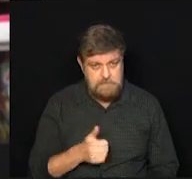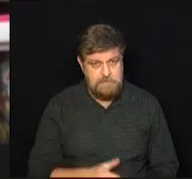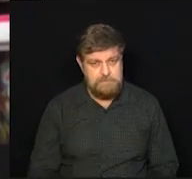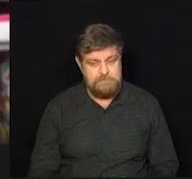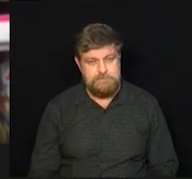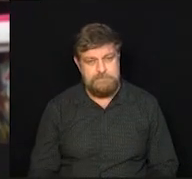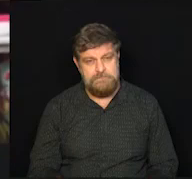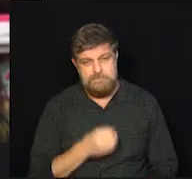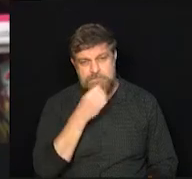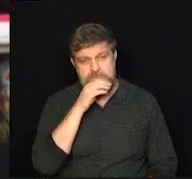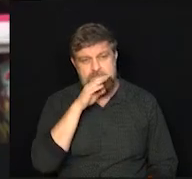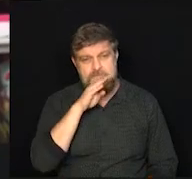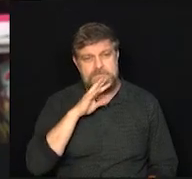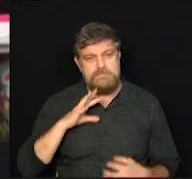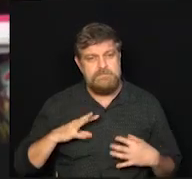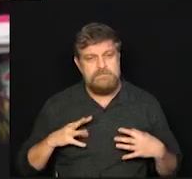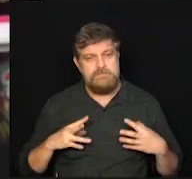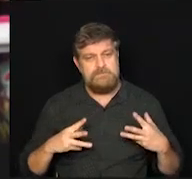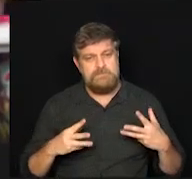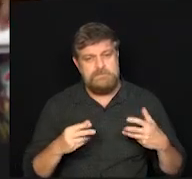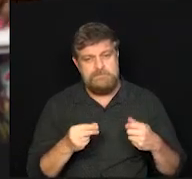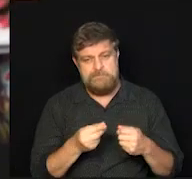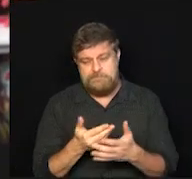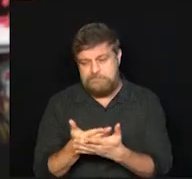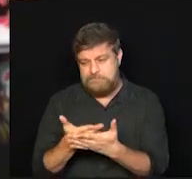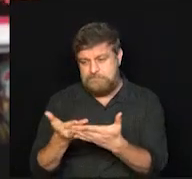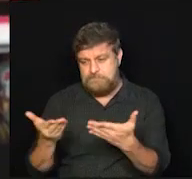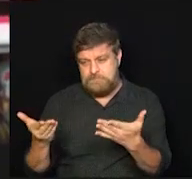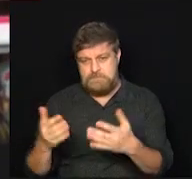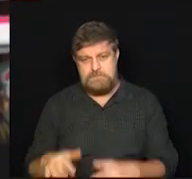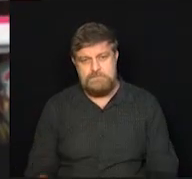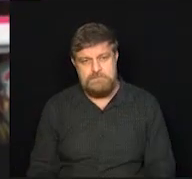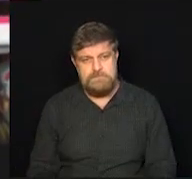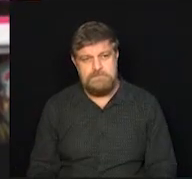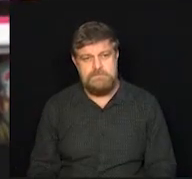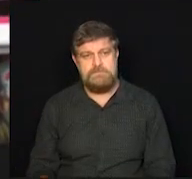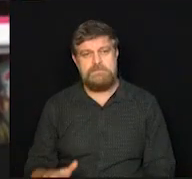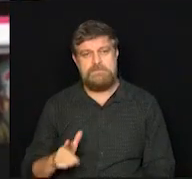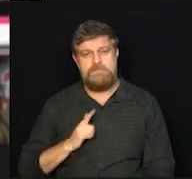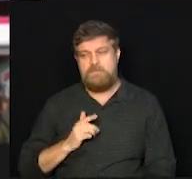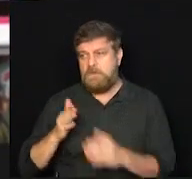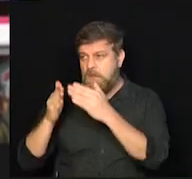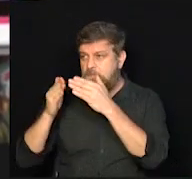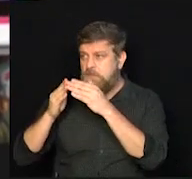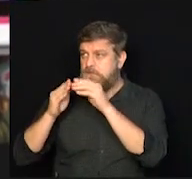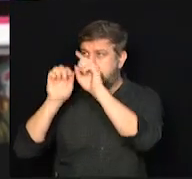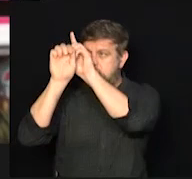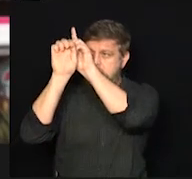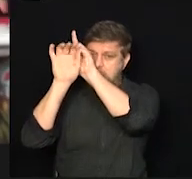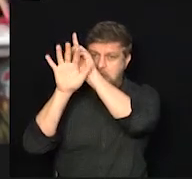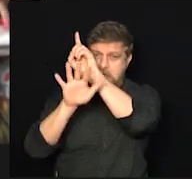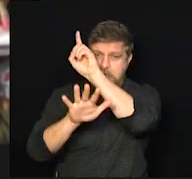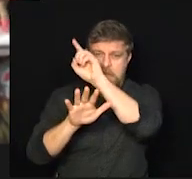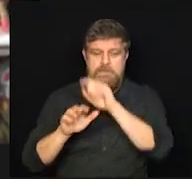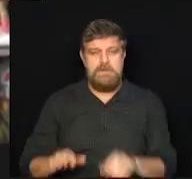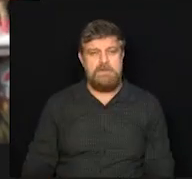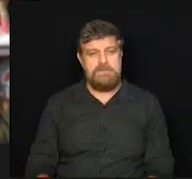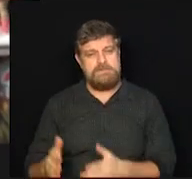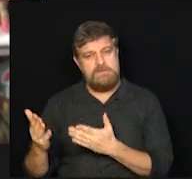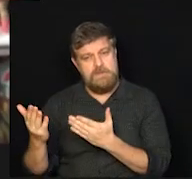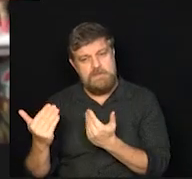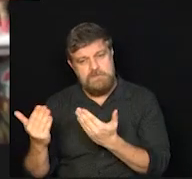Boa tarde a todas as vicissitudes a benção minutos mais velho aos meus mais